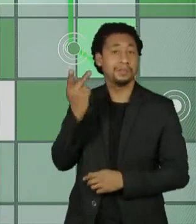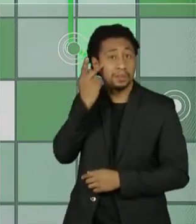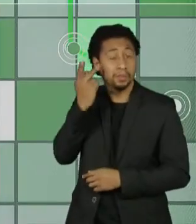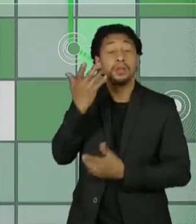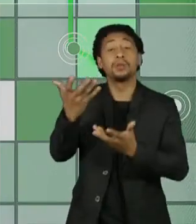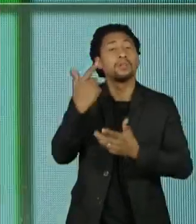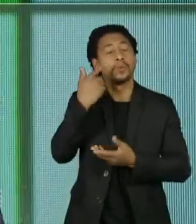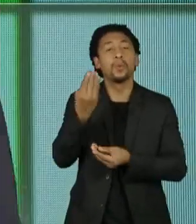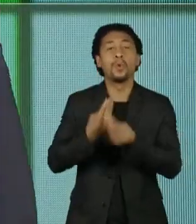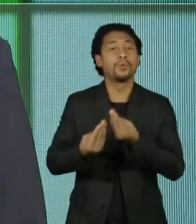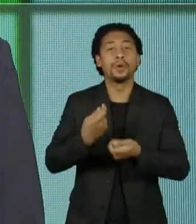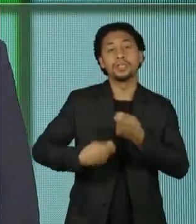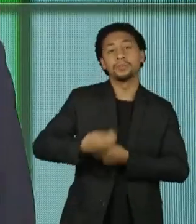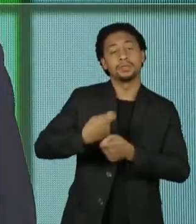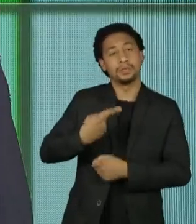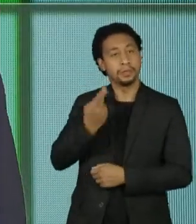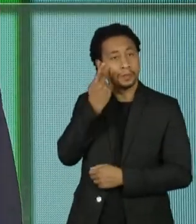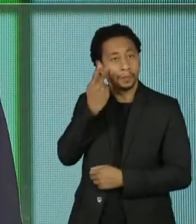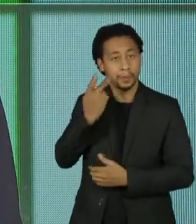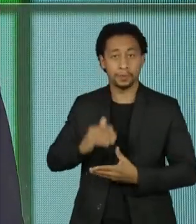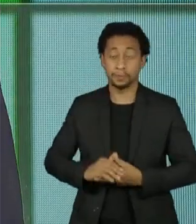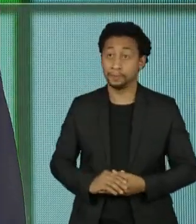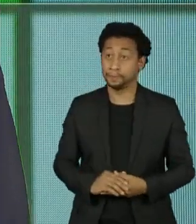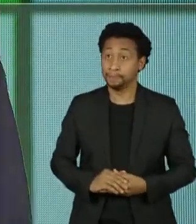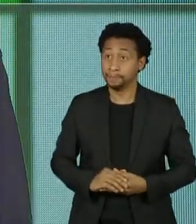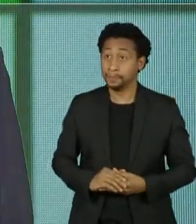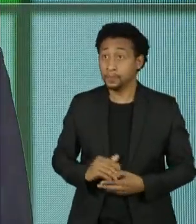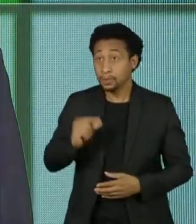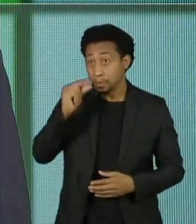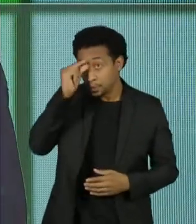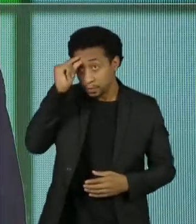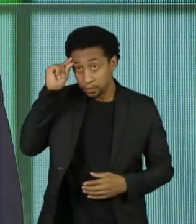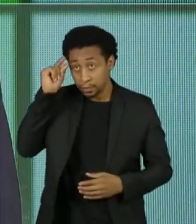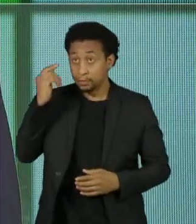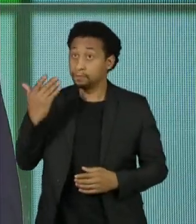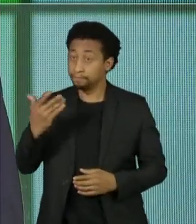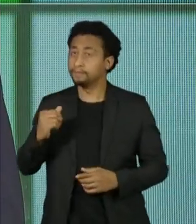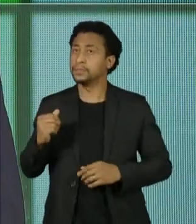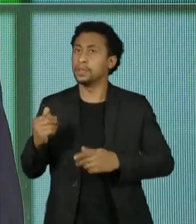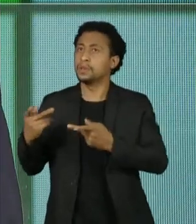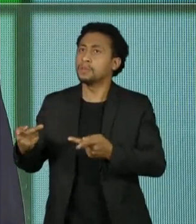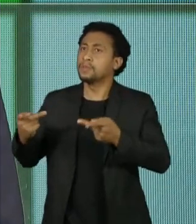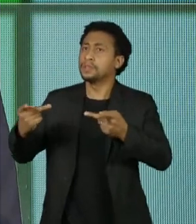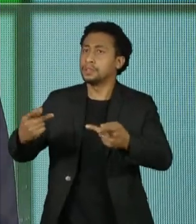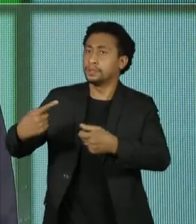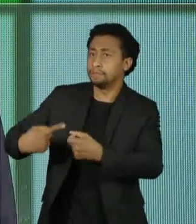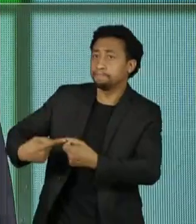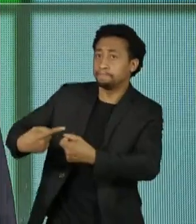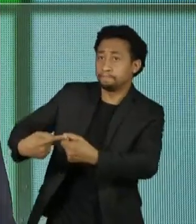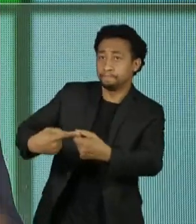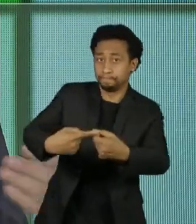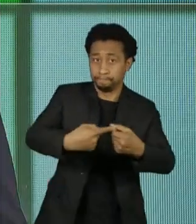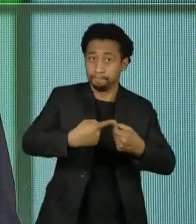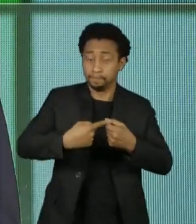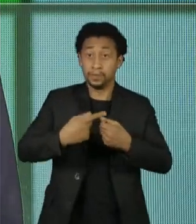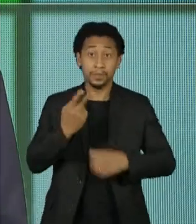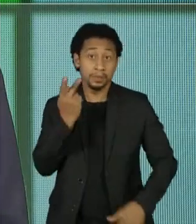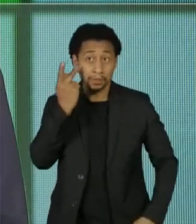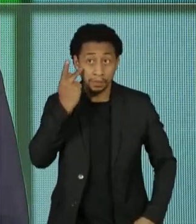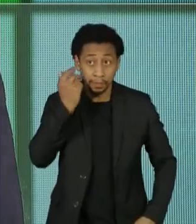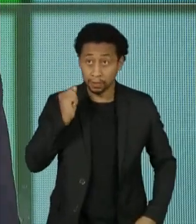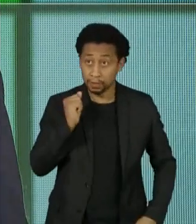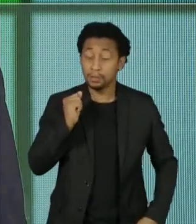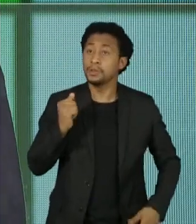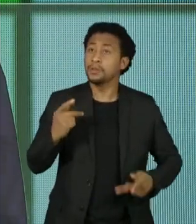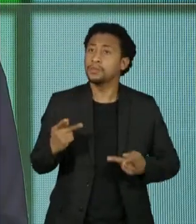essa rede de São Paulo. Olha, Rodrigo, eu tenho visitado muito cidades do interior e tenho visitado, inclusive,